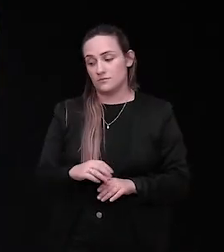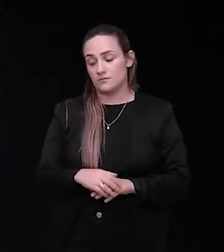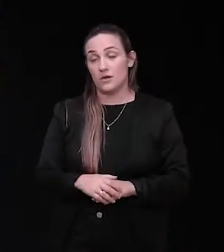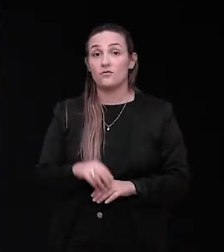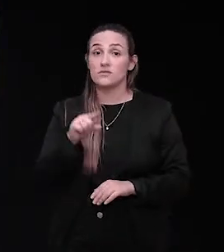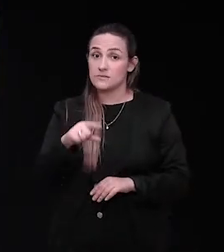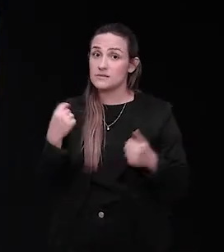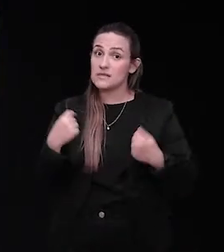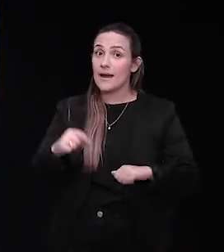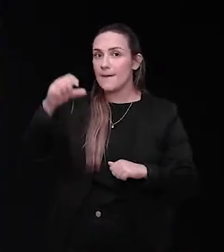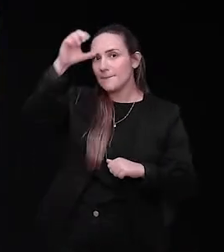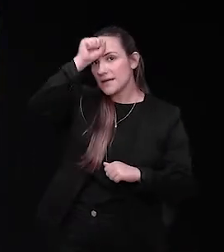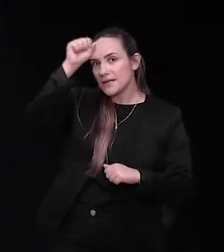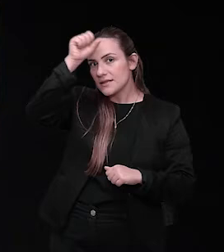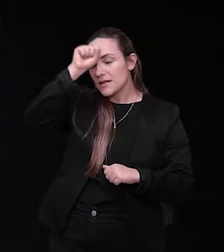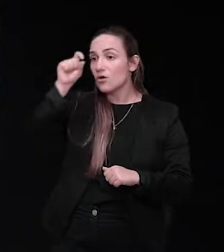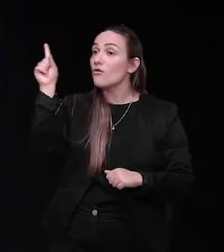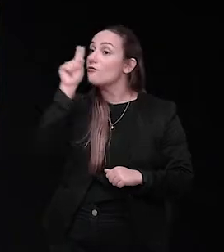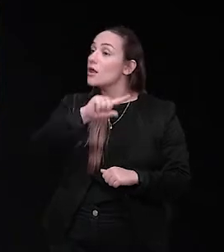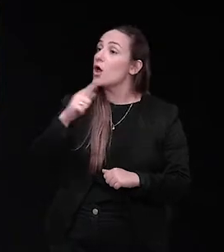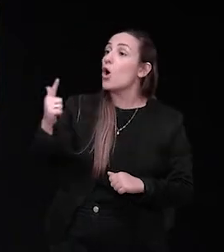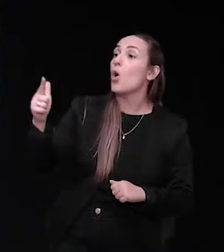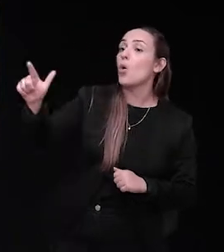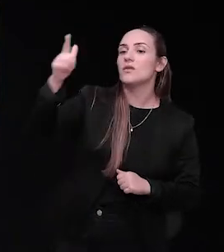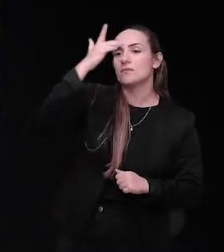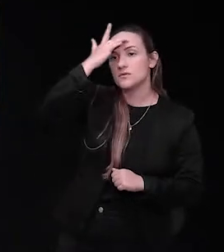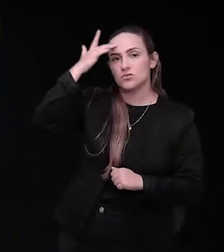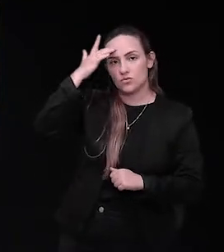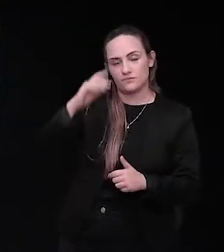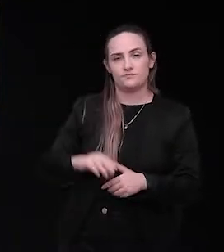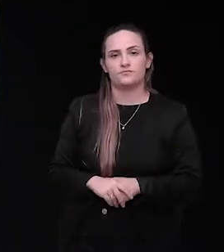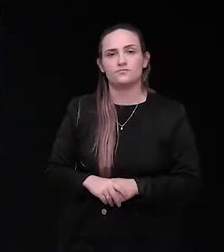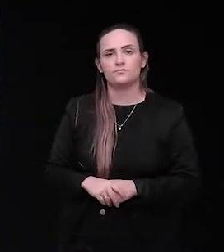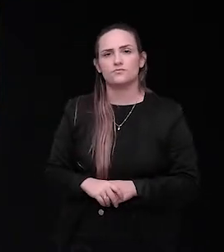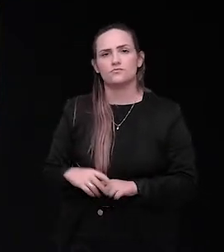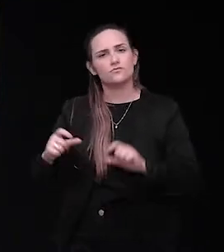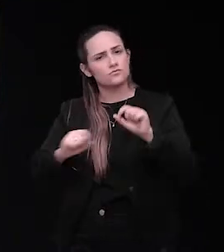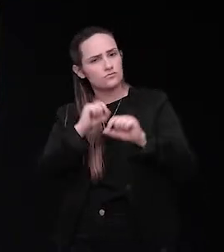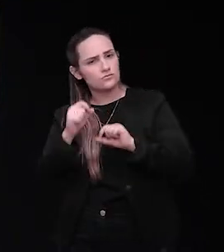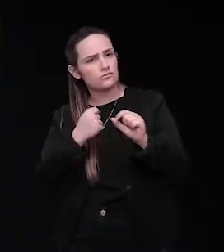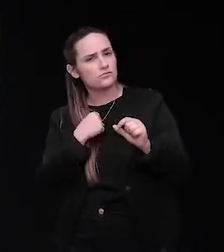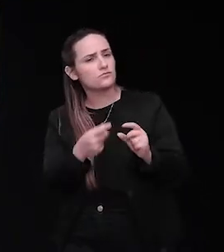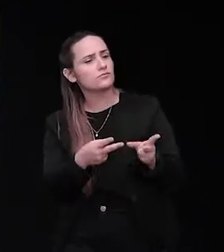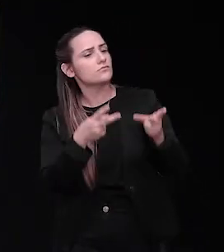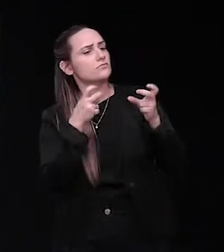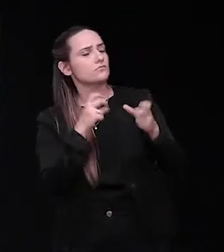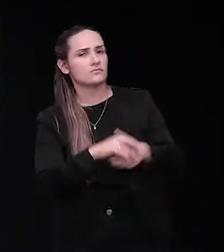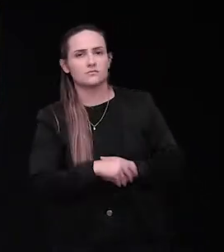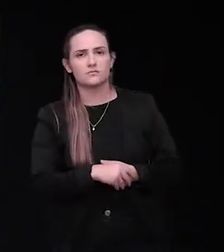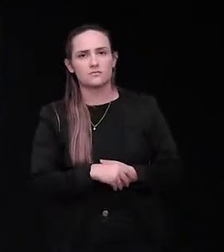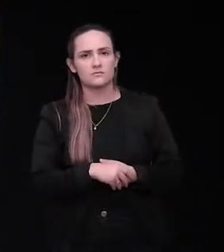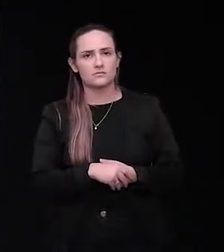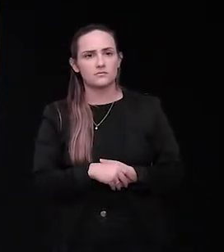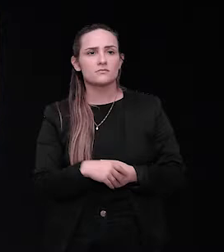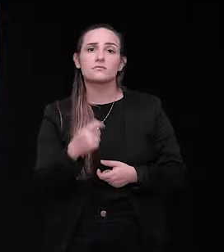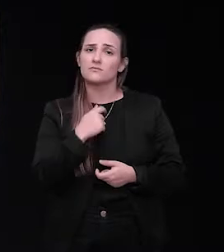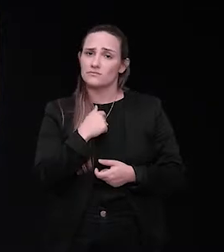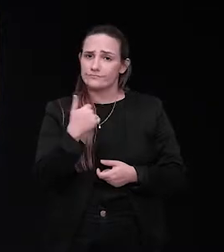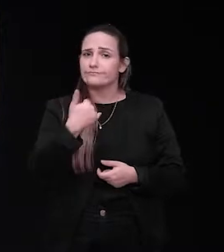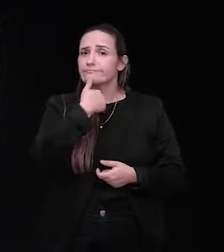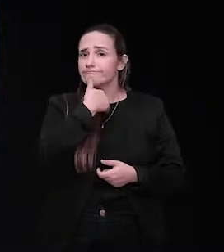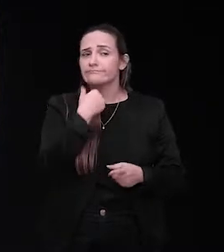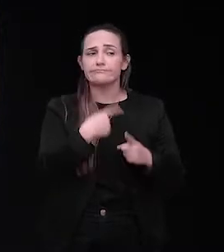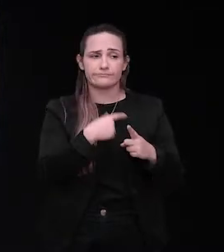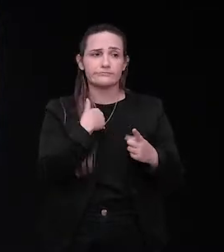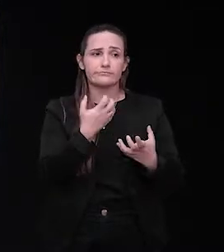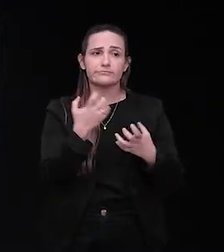acontece? Eu acho que a melhor lição é aprender com o erro dos outros, não com si próprio. O que eu percebi, analisava com aquela minha